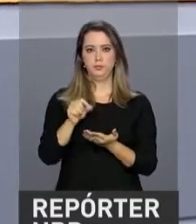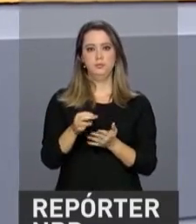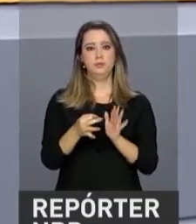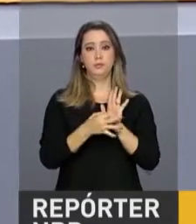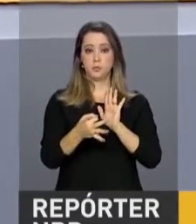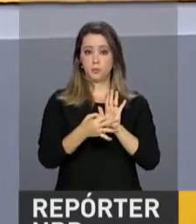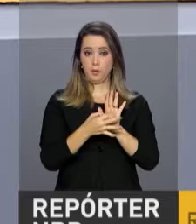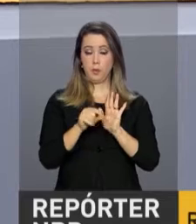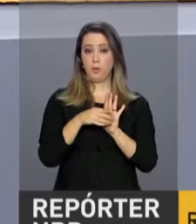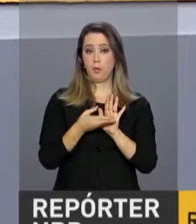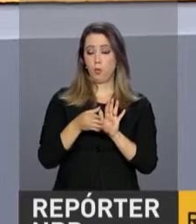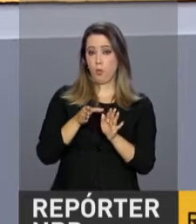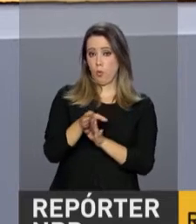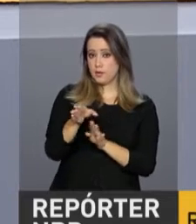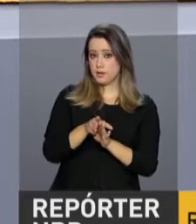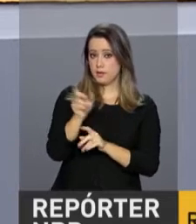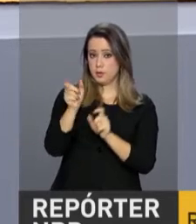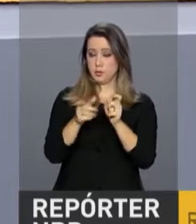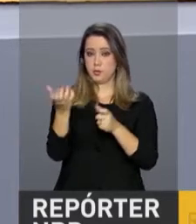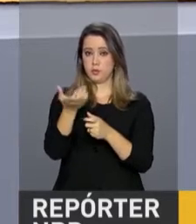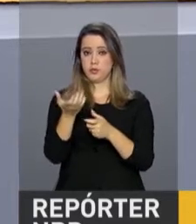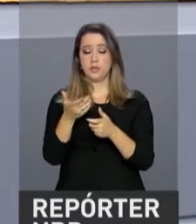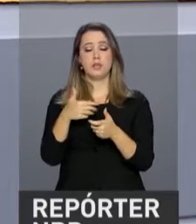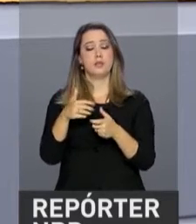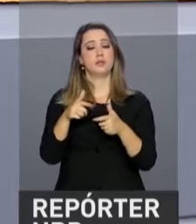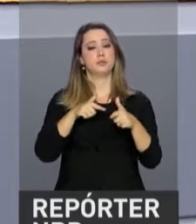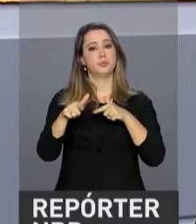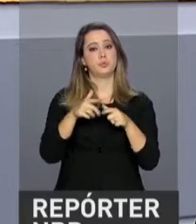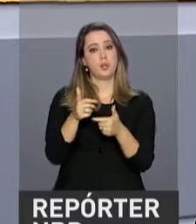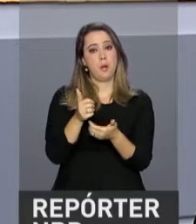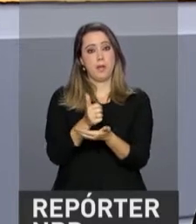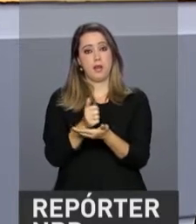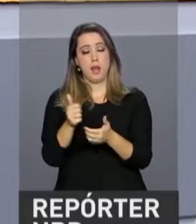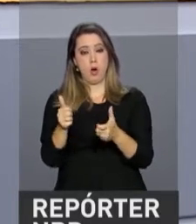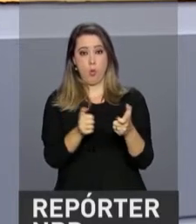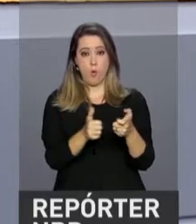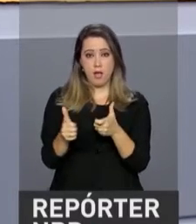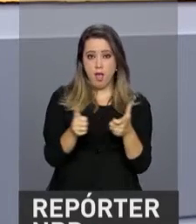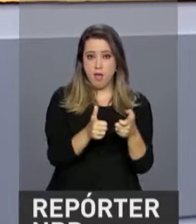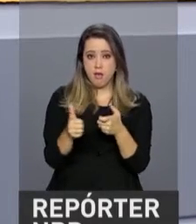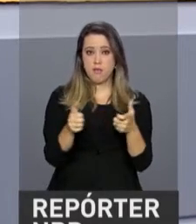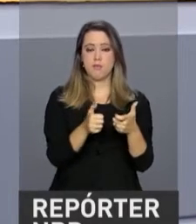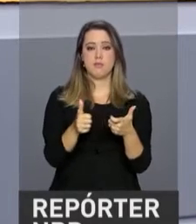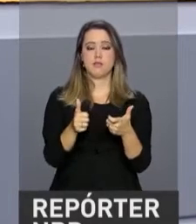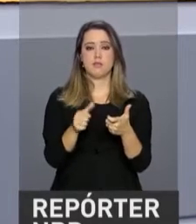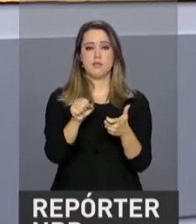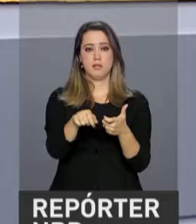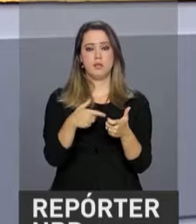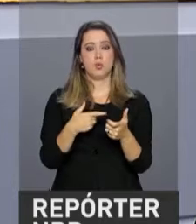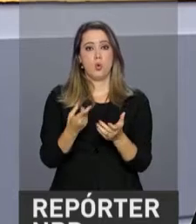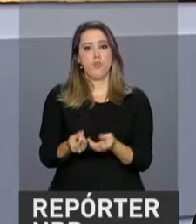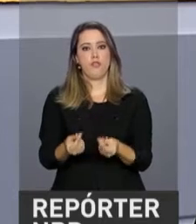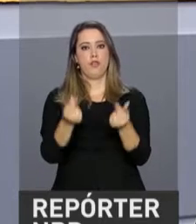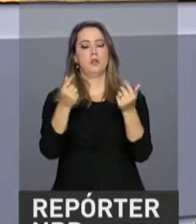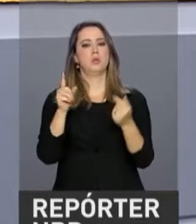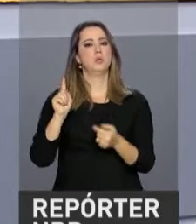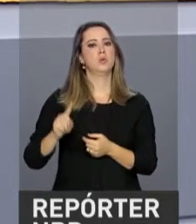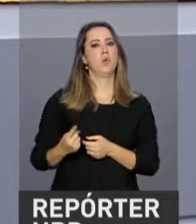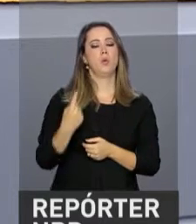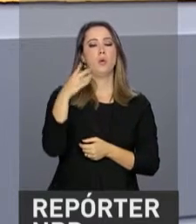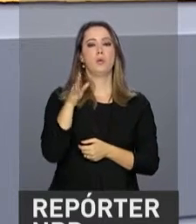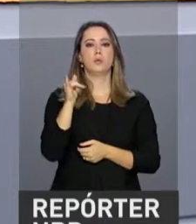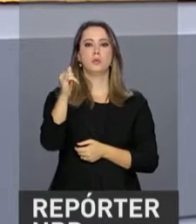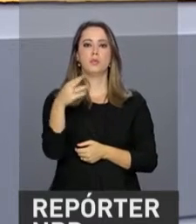com uma dica para os interessados em trabalhar no mercado de games o faturamento do setor no brasil em 2017 foi de 1